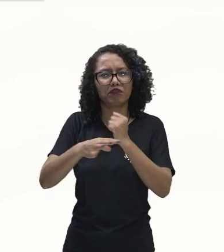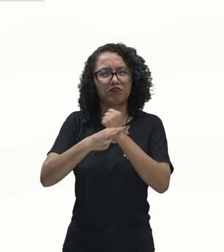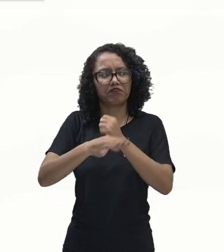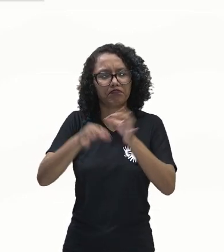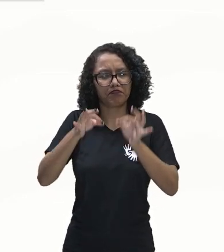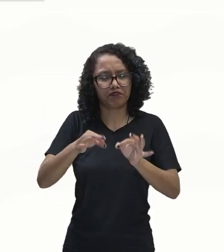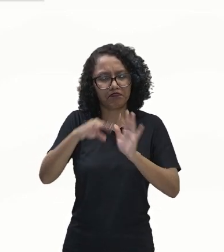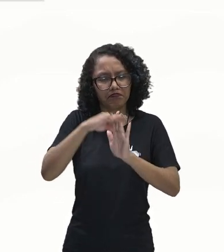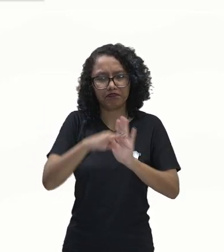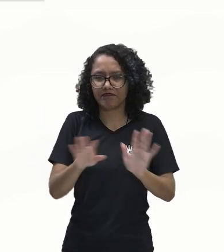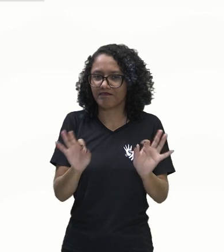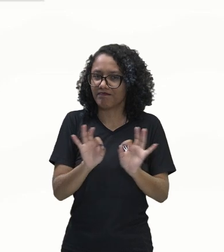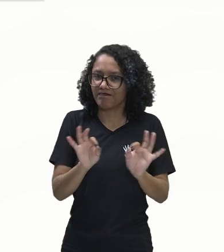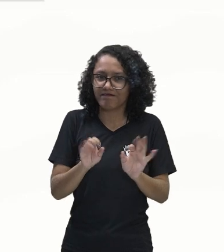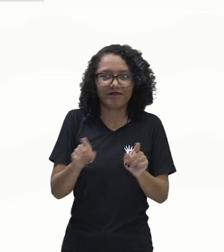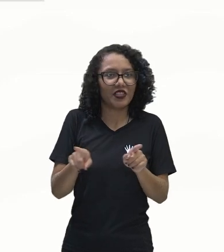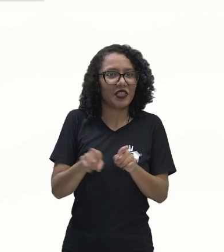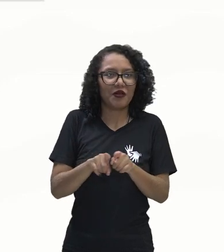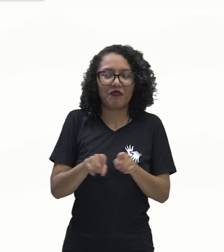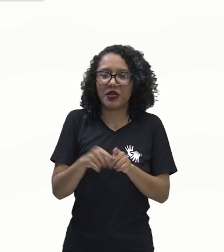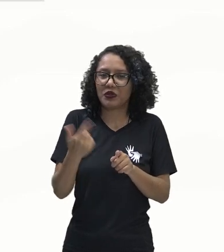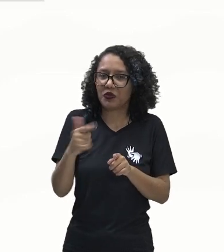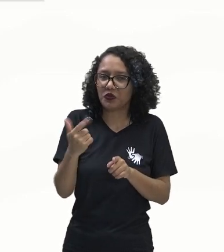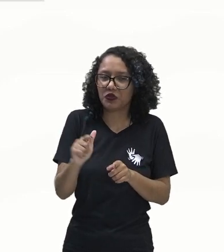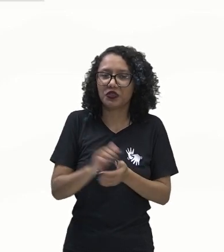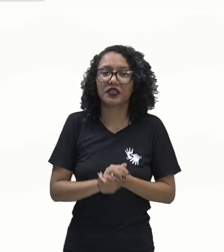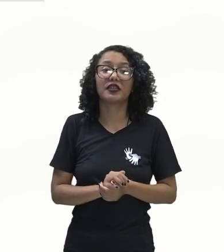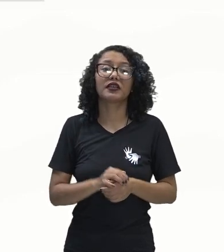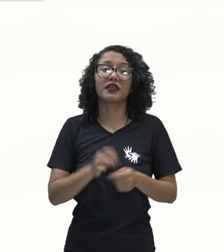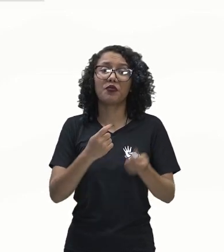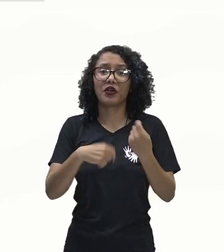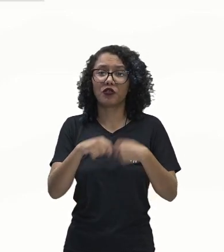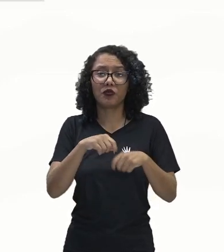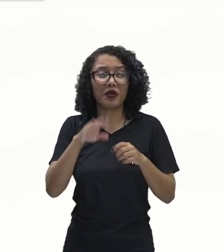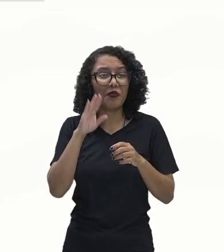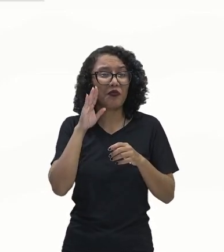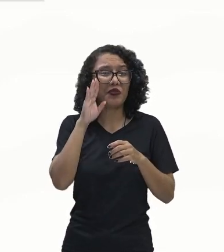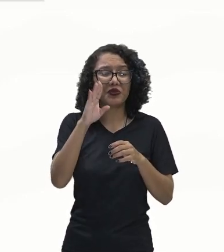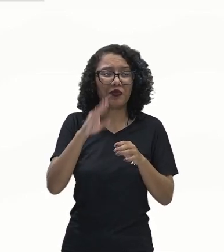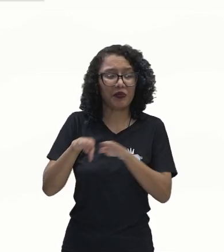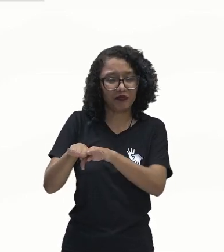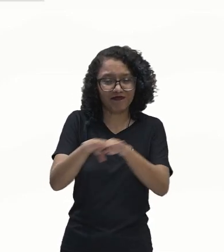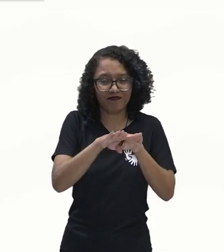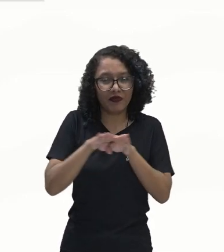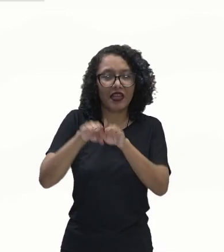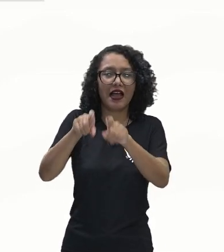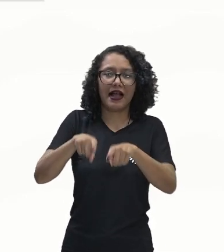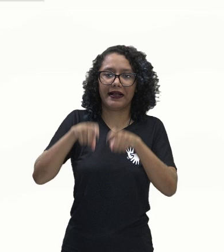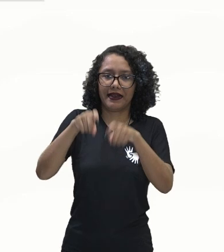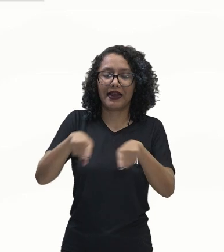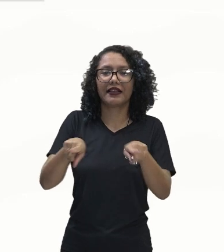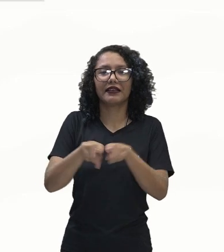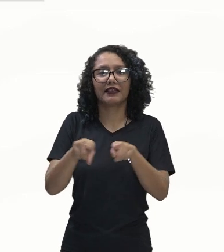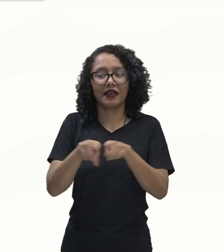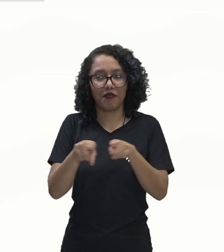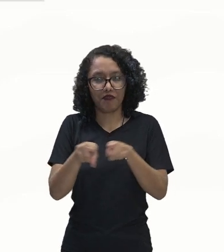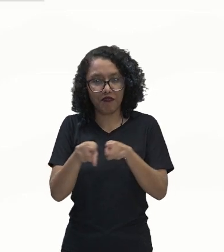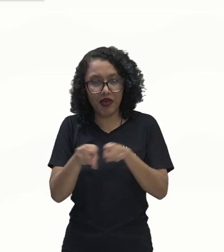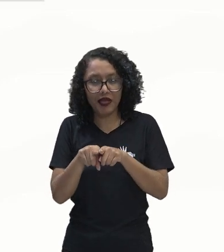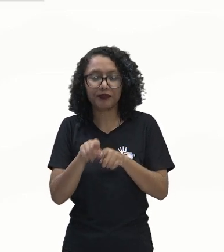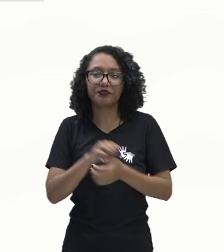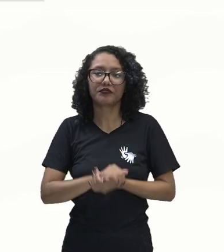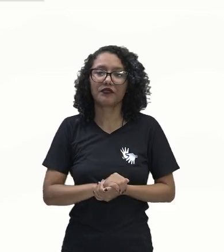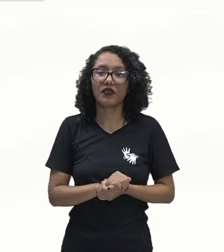Rússia ela tinha uma economia predominantemente agrária, ela estava em atraso em relação